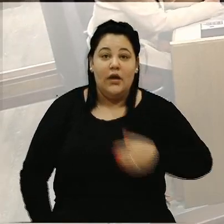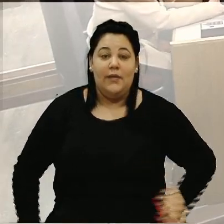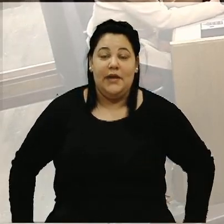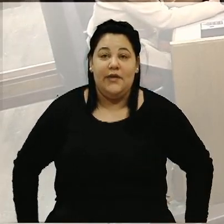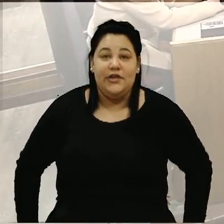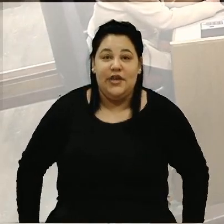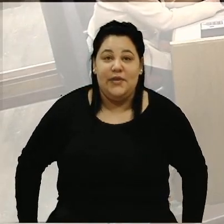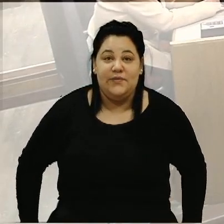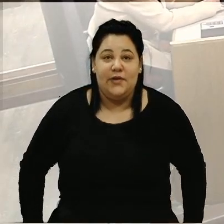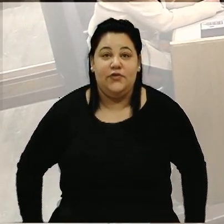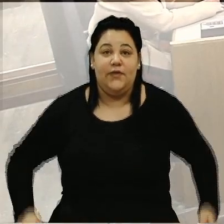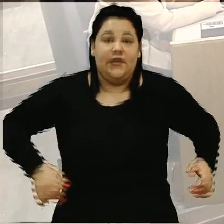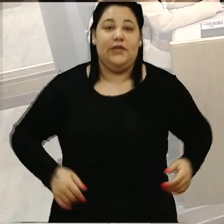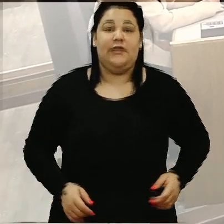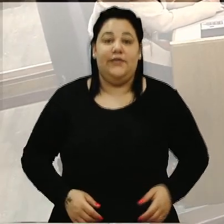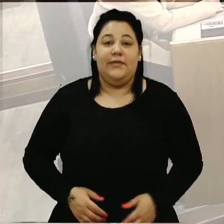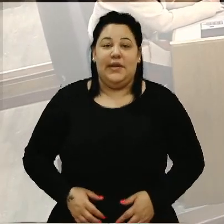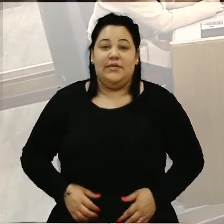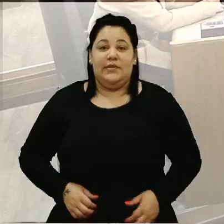Peço a palavra.